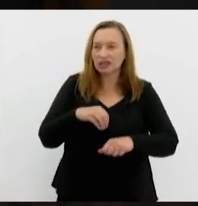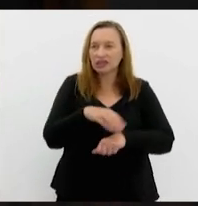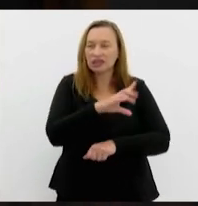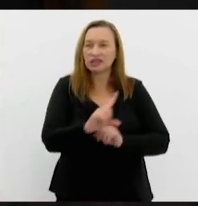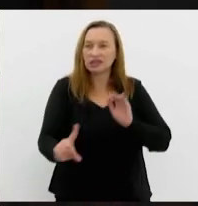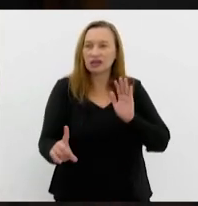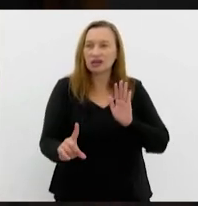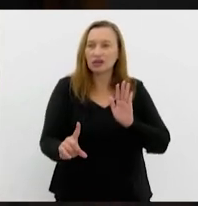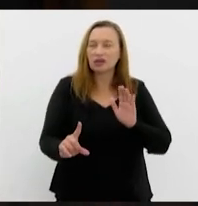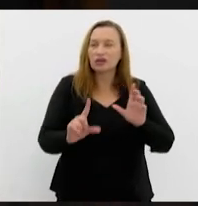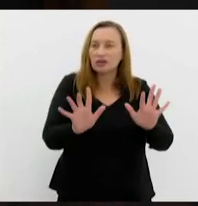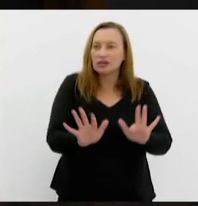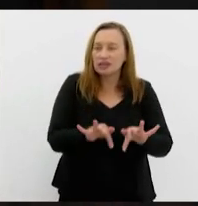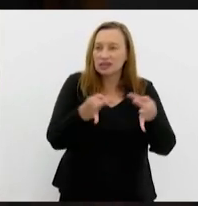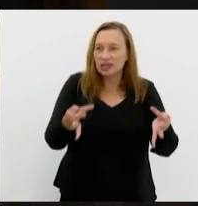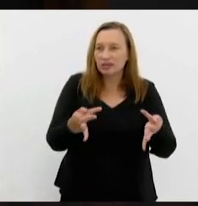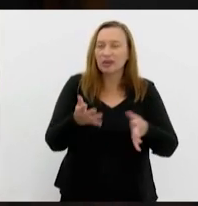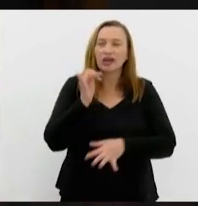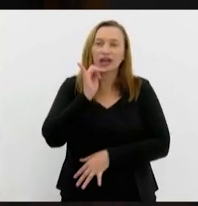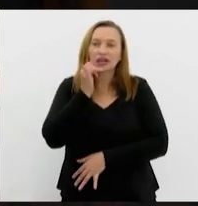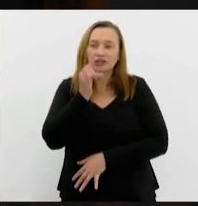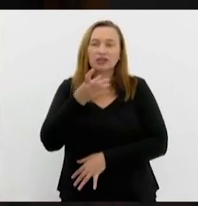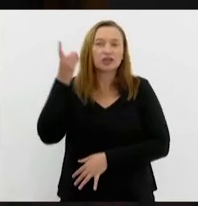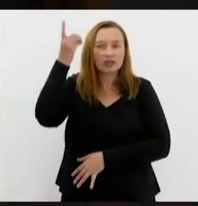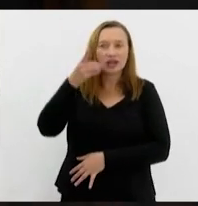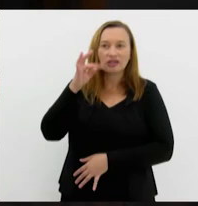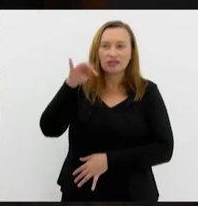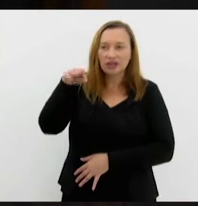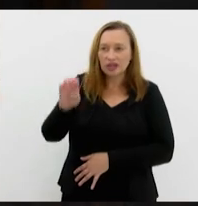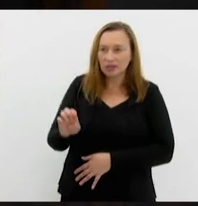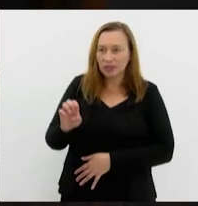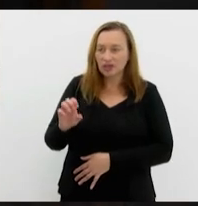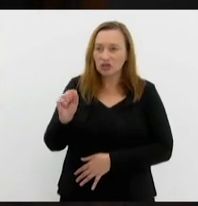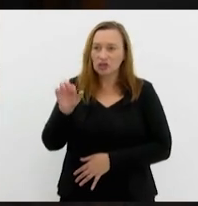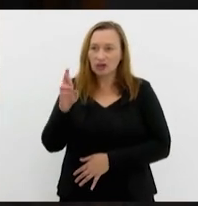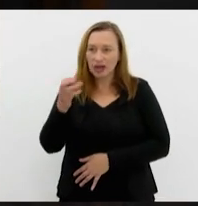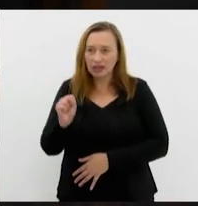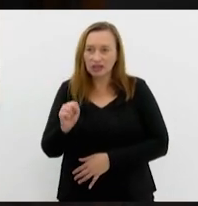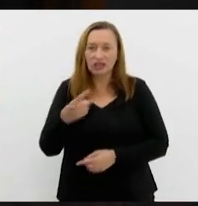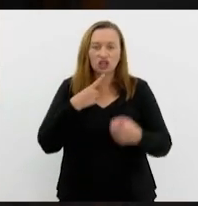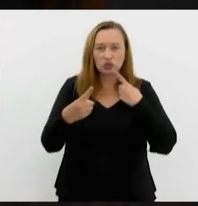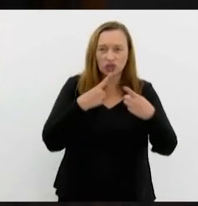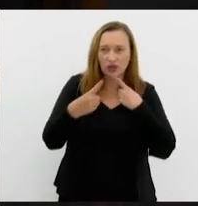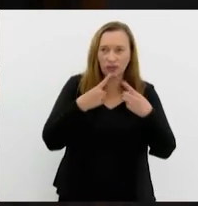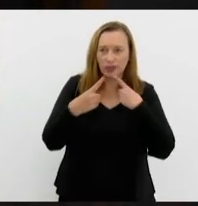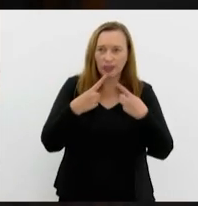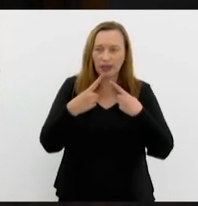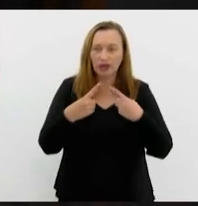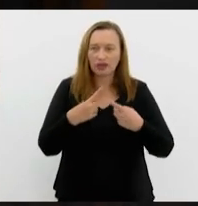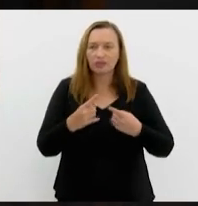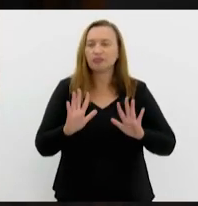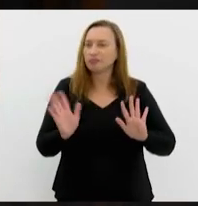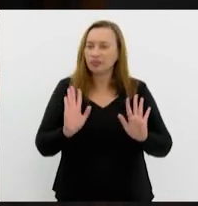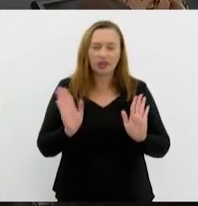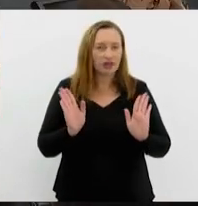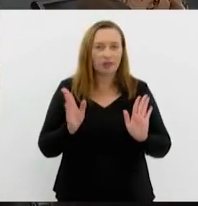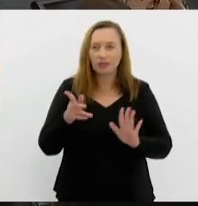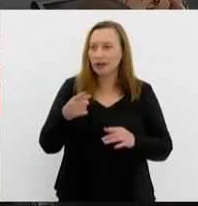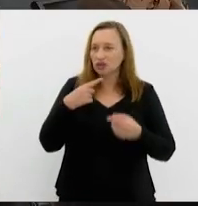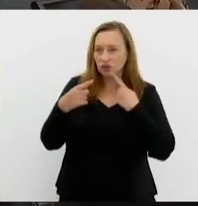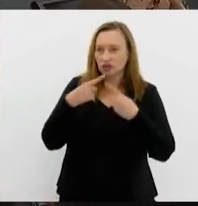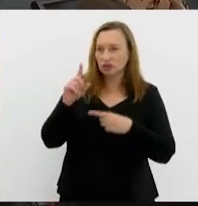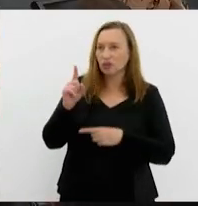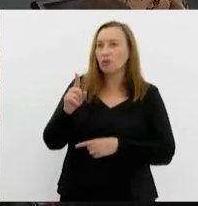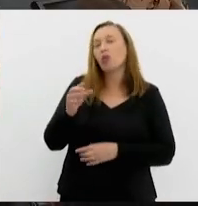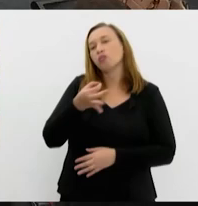simples. Relator, deputado Felipe Soares. Em discussão. Presidente, não é para discutir, é para dar uma